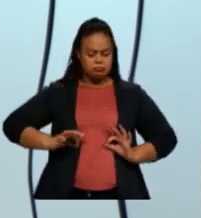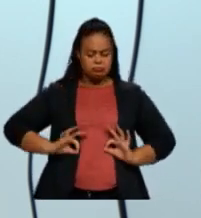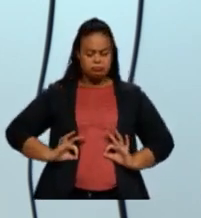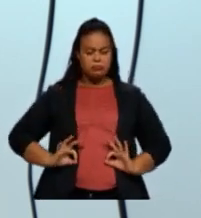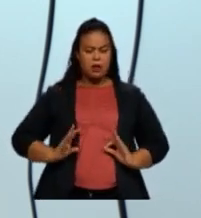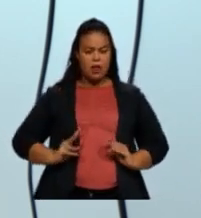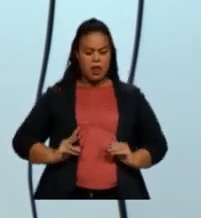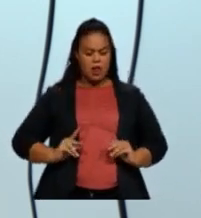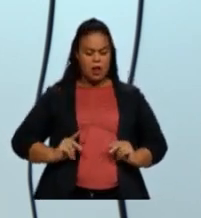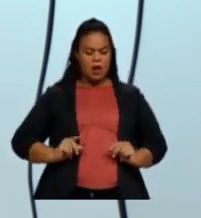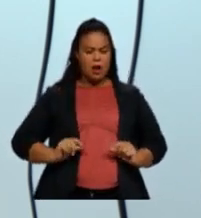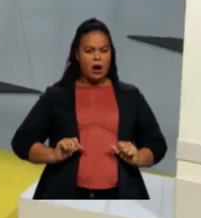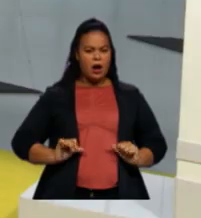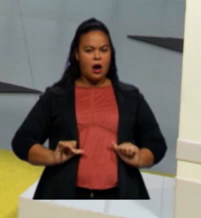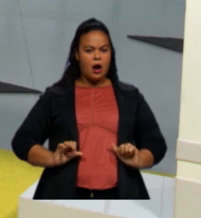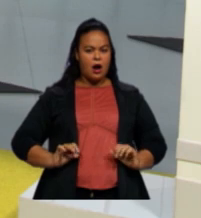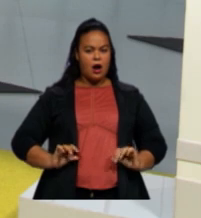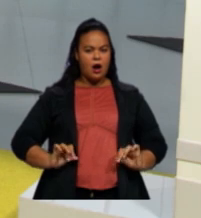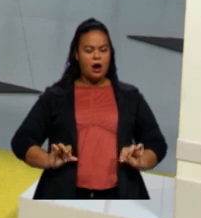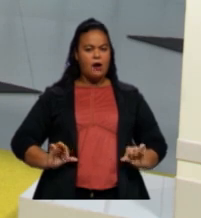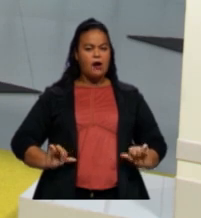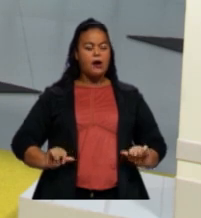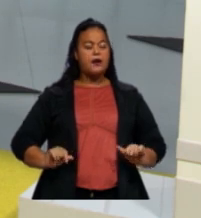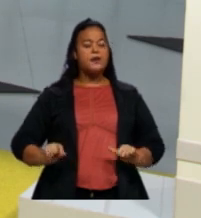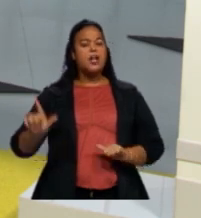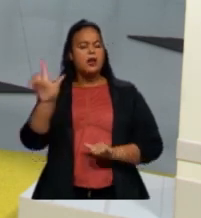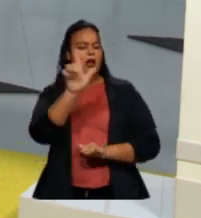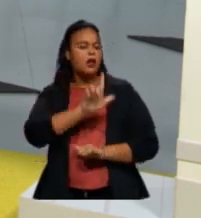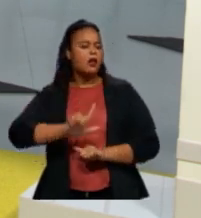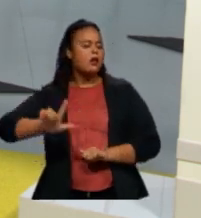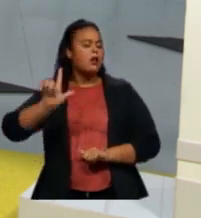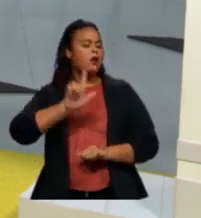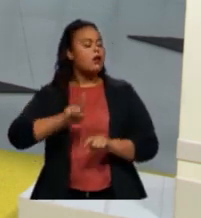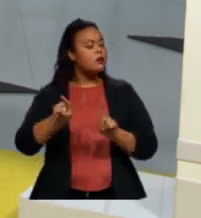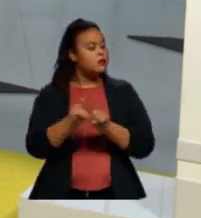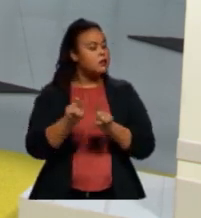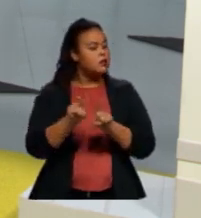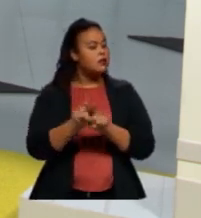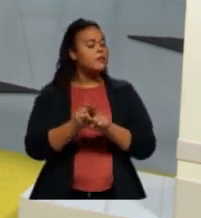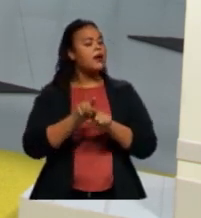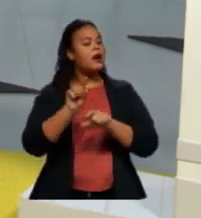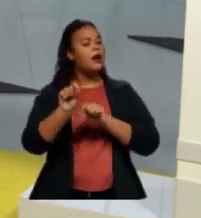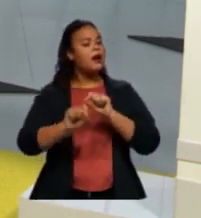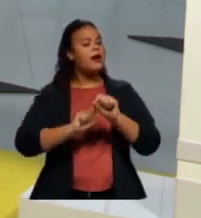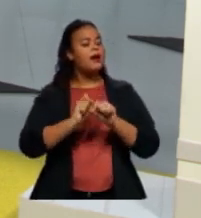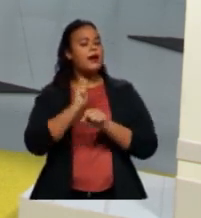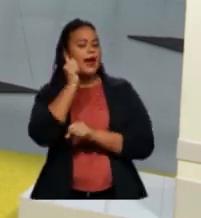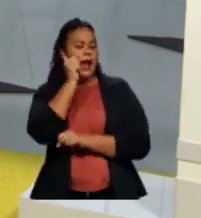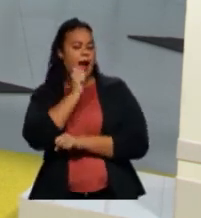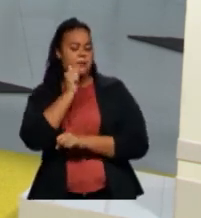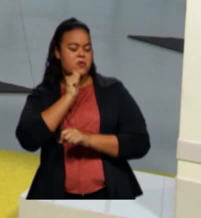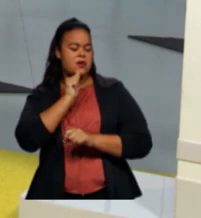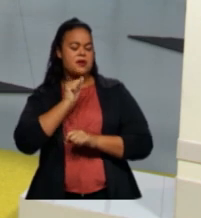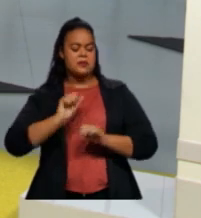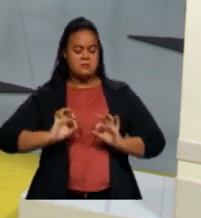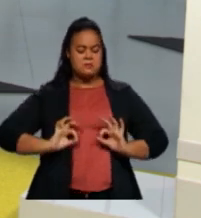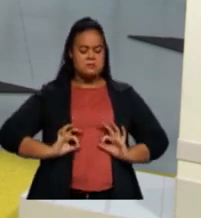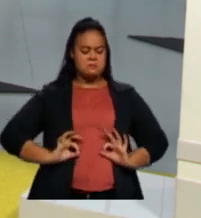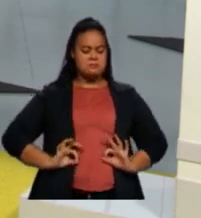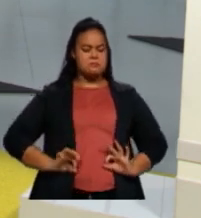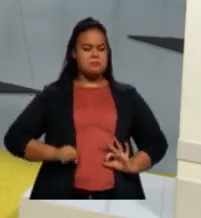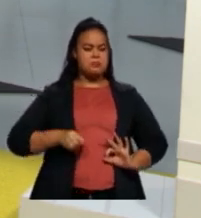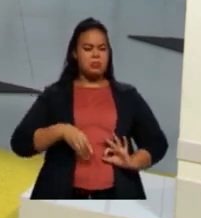descamação do útero. Logicamente que quando a mulher está menstruando, ela pode sentir